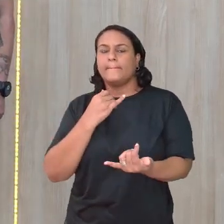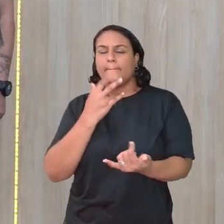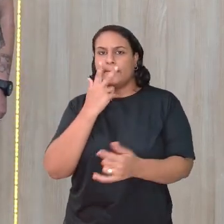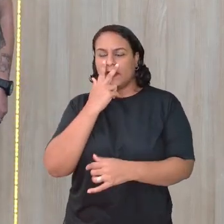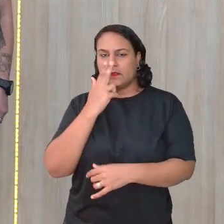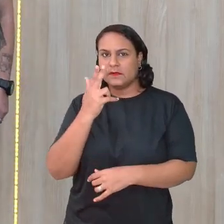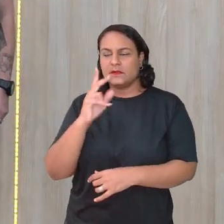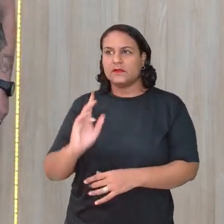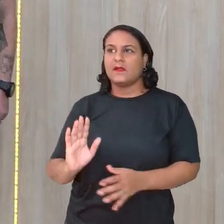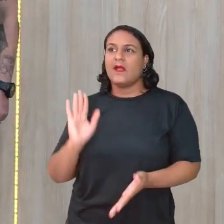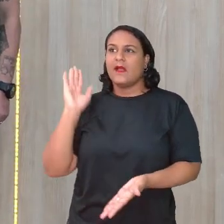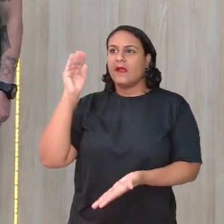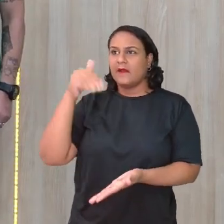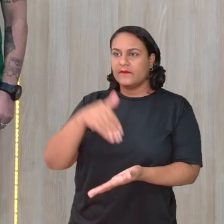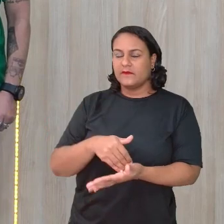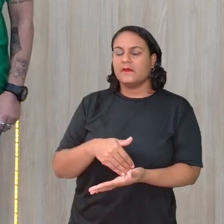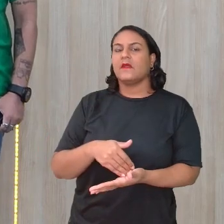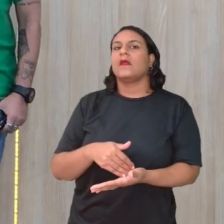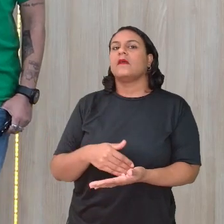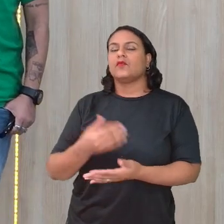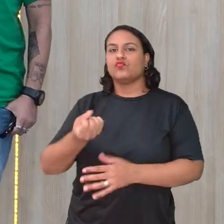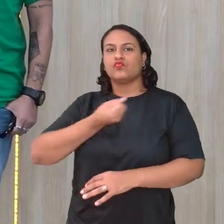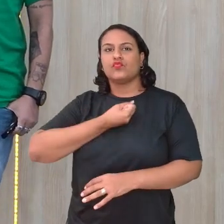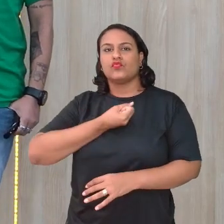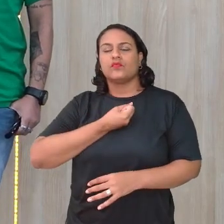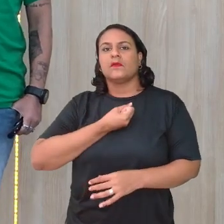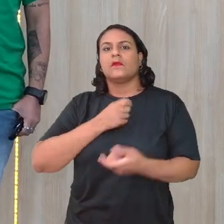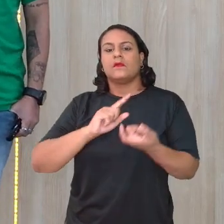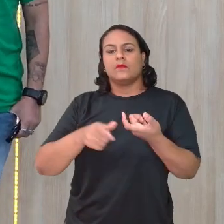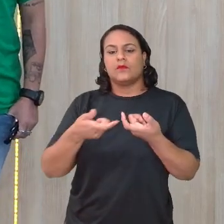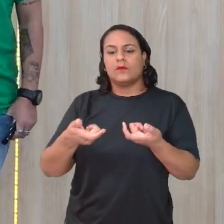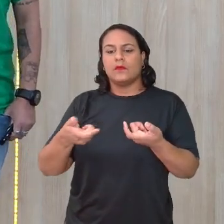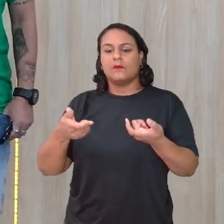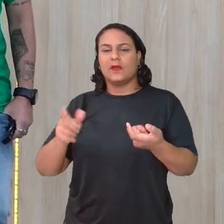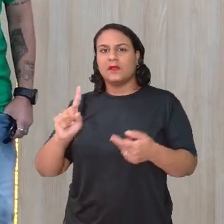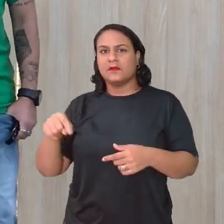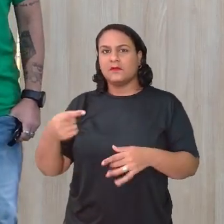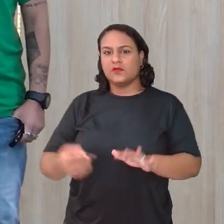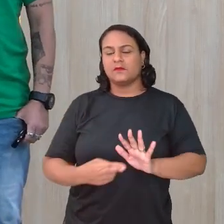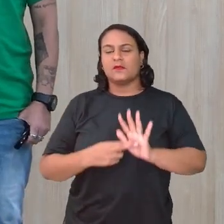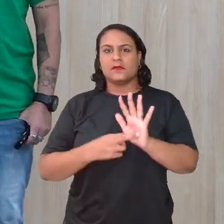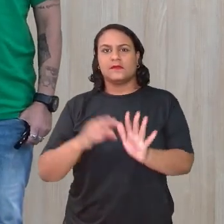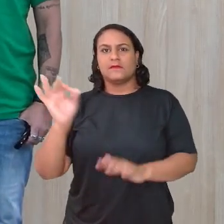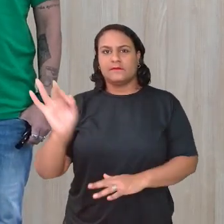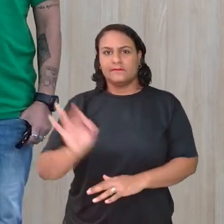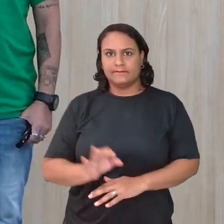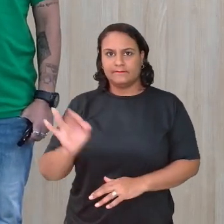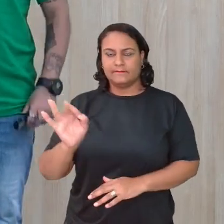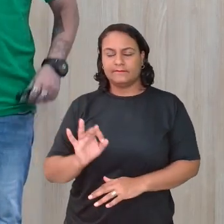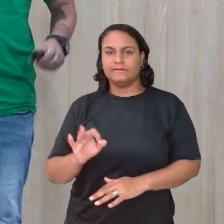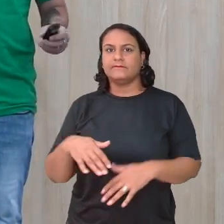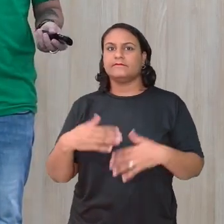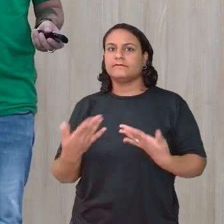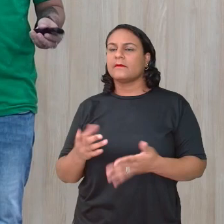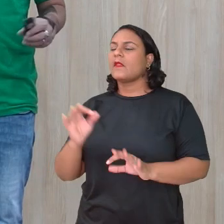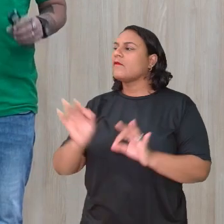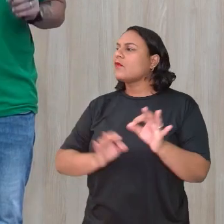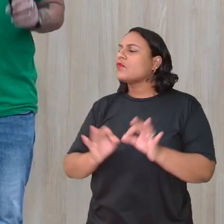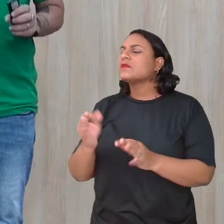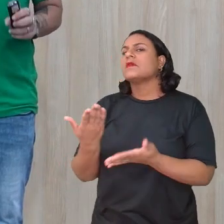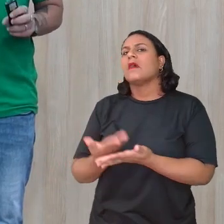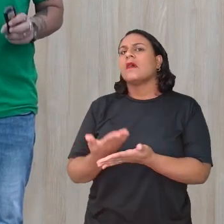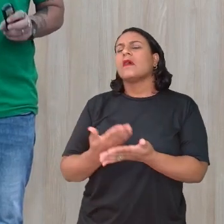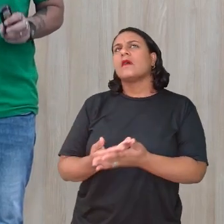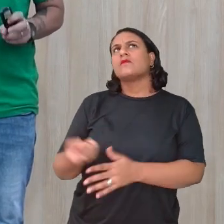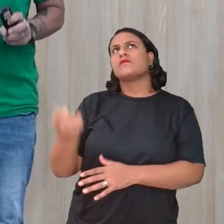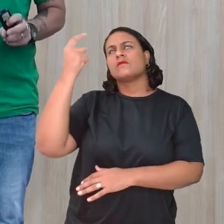decimal e a partir daí você expressar em termos de porcentagem, tá certo? Então, quando a gente estava montando essas aulas, a gente pensou,